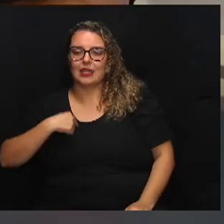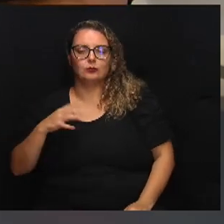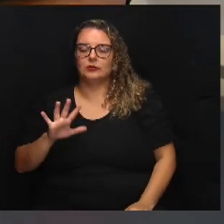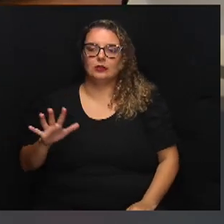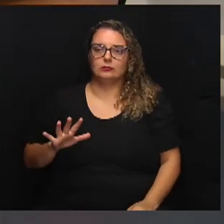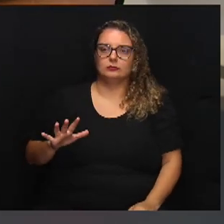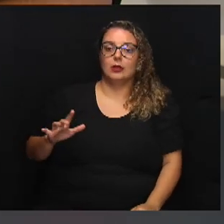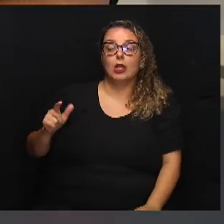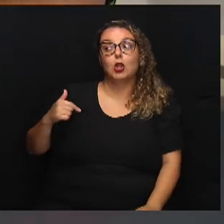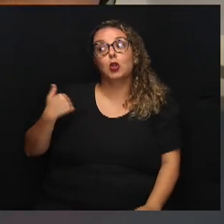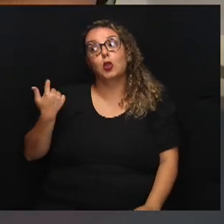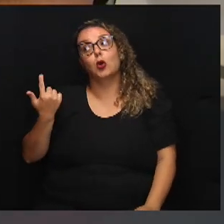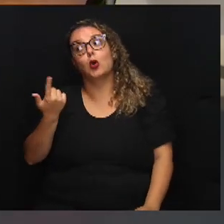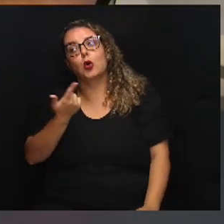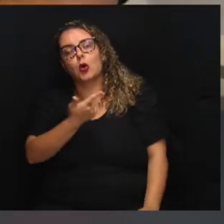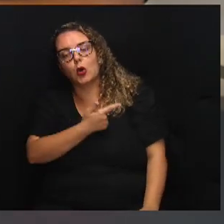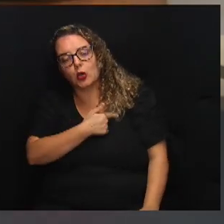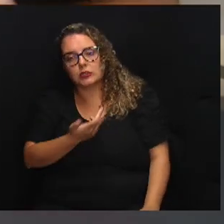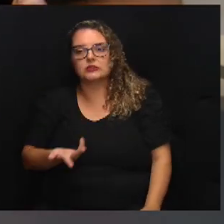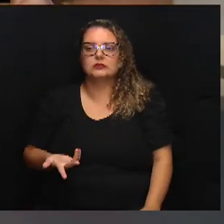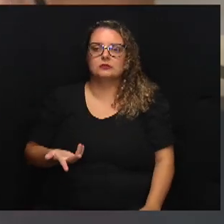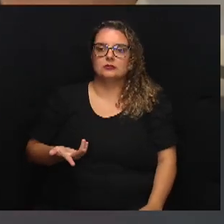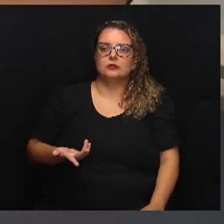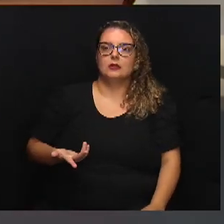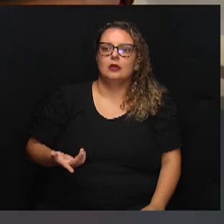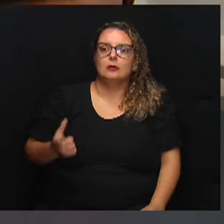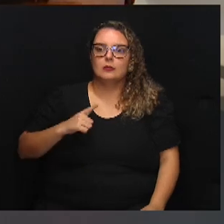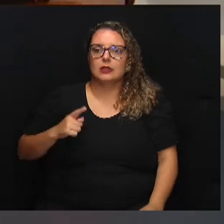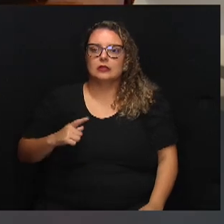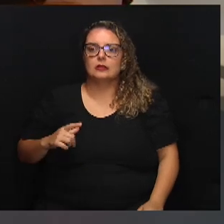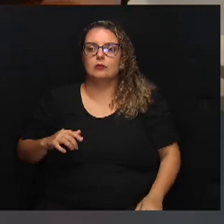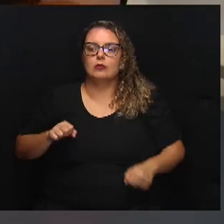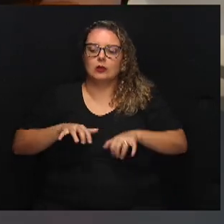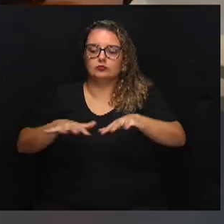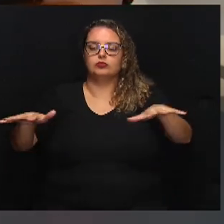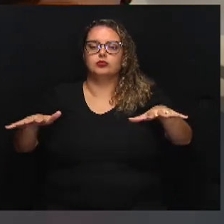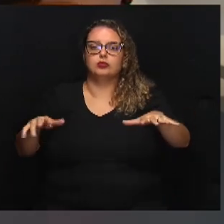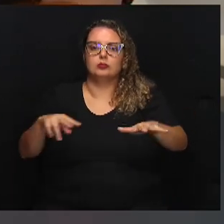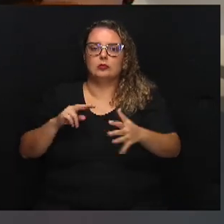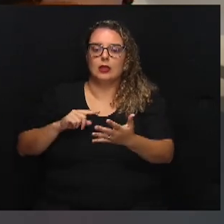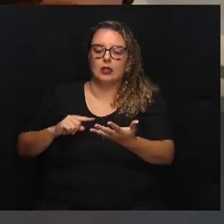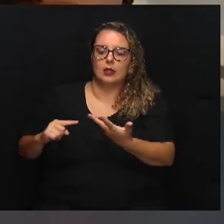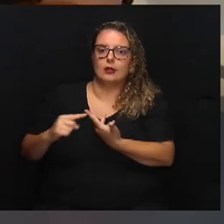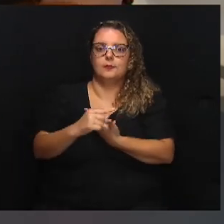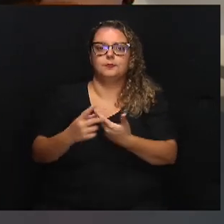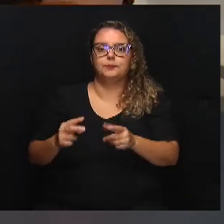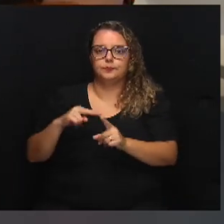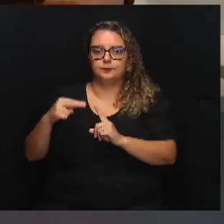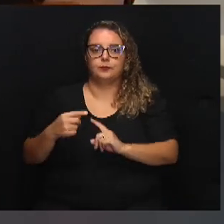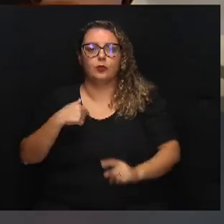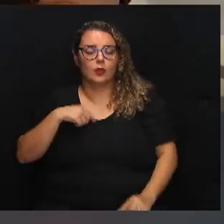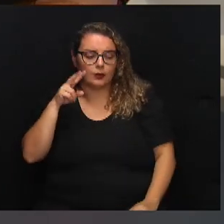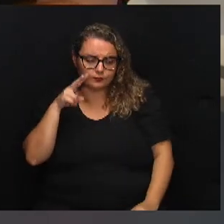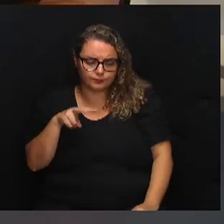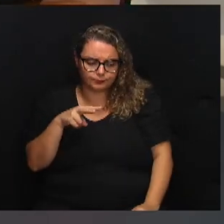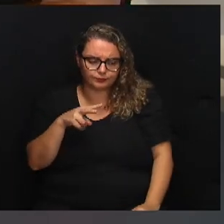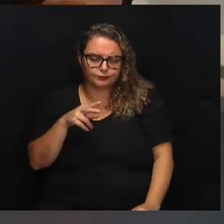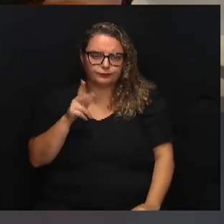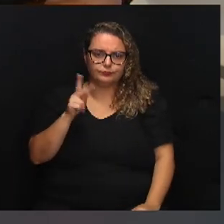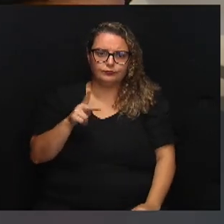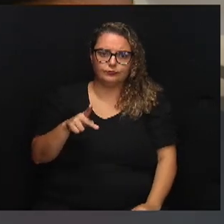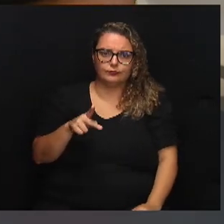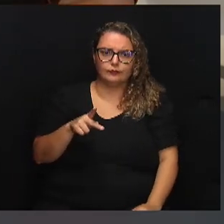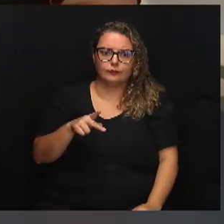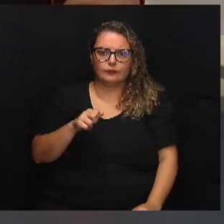pessoa no sentido de dar uma maior universalização a esse ponto de vista. Eu estou dando uma olhadinha aqui, professor André,